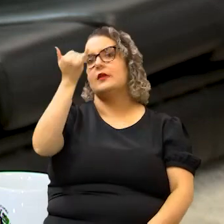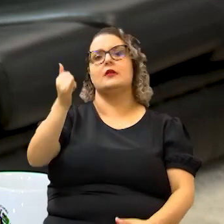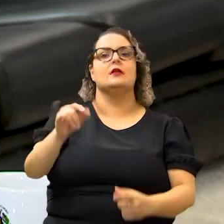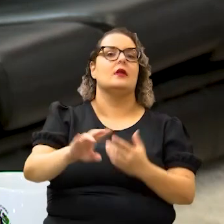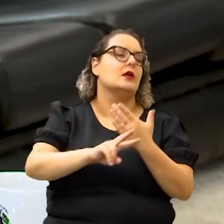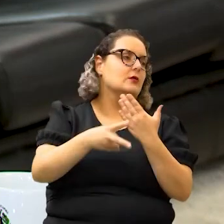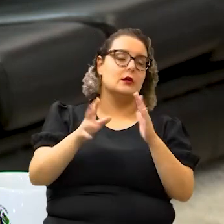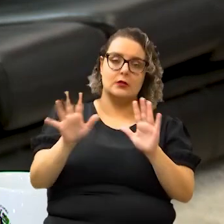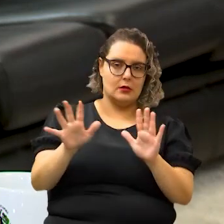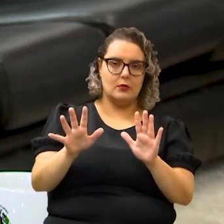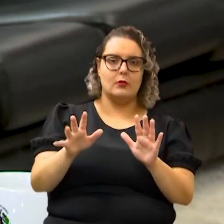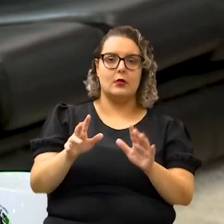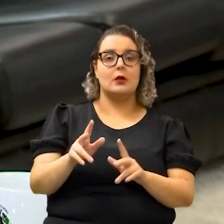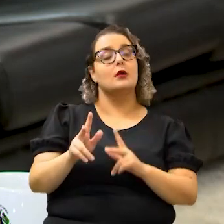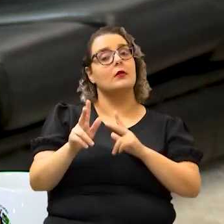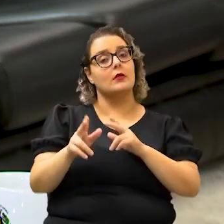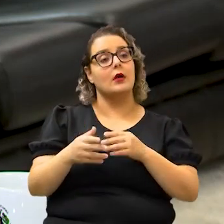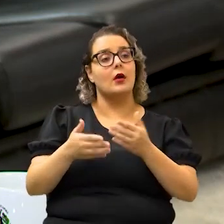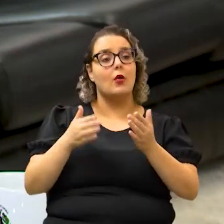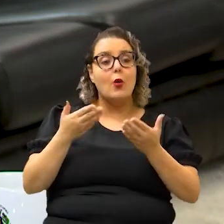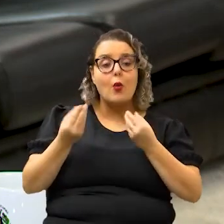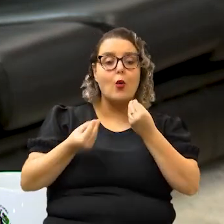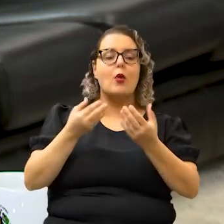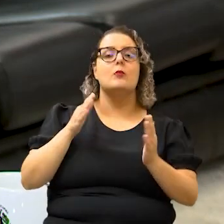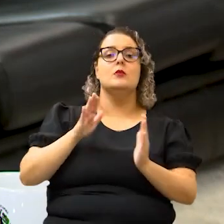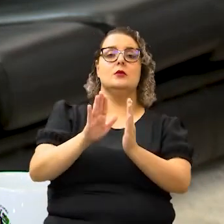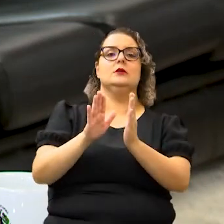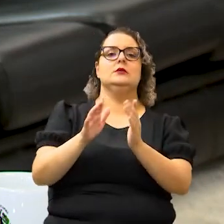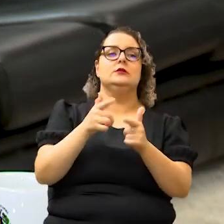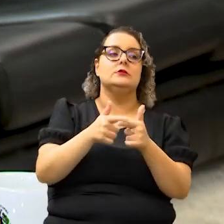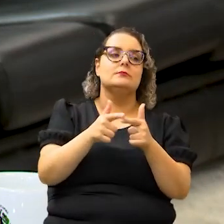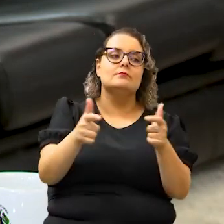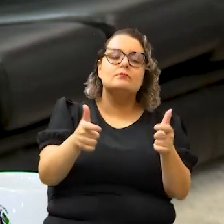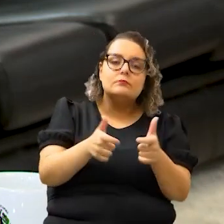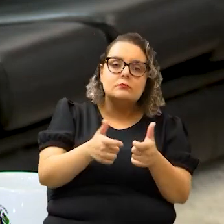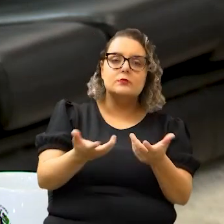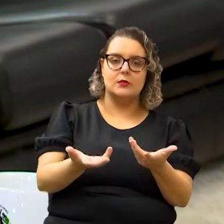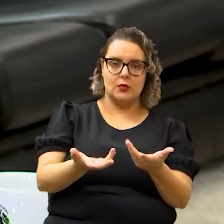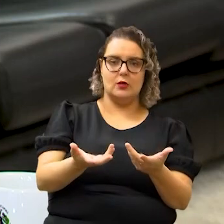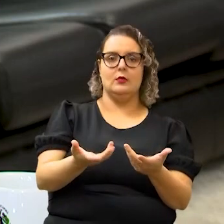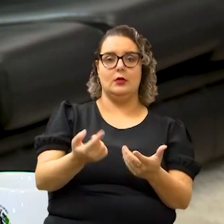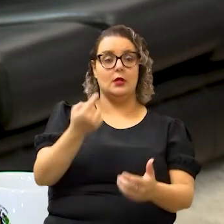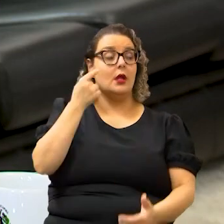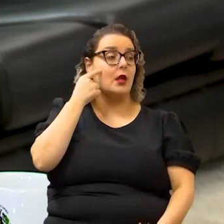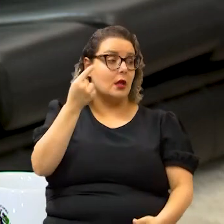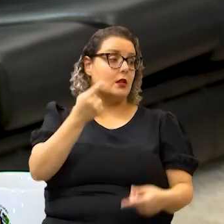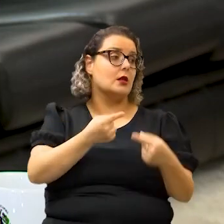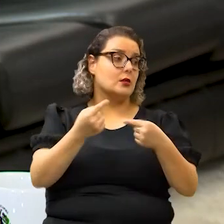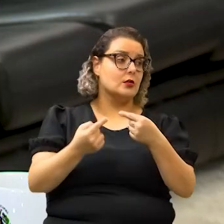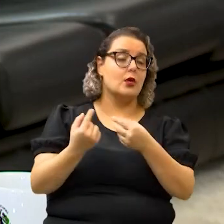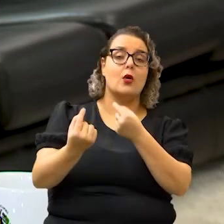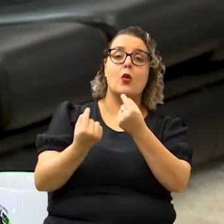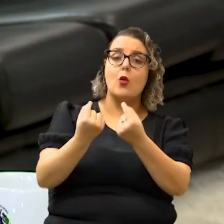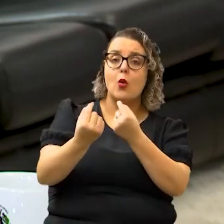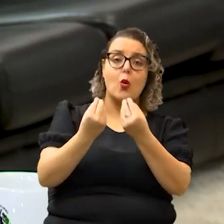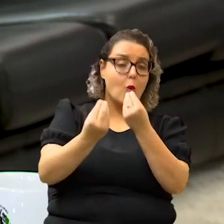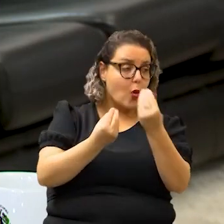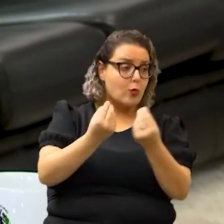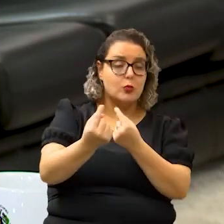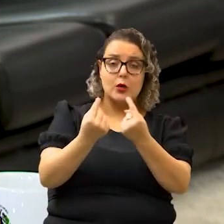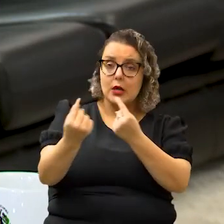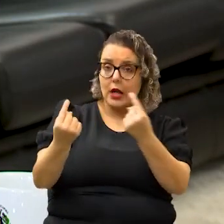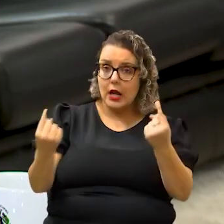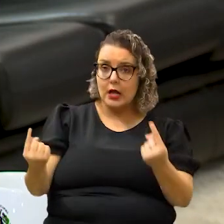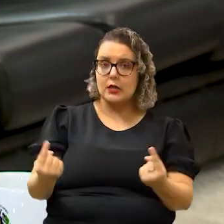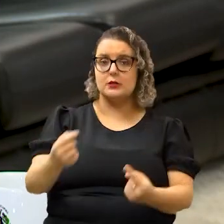é como preparar a cidade para enfrentar e mitigar os impactos causados por isso. E a ideia é discutir como